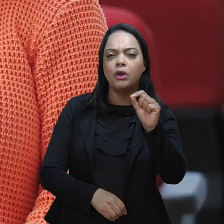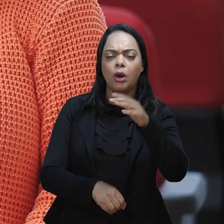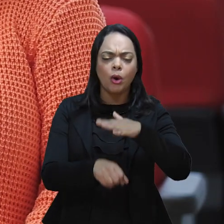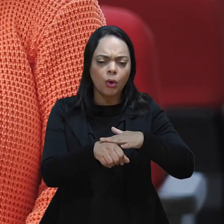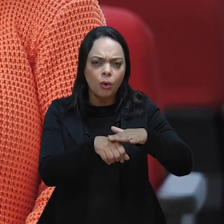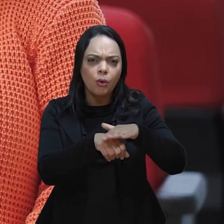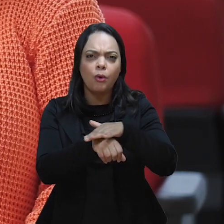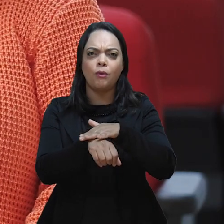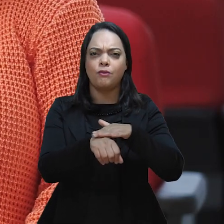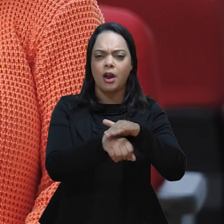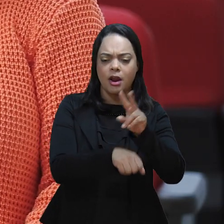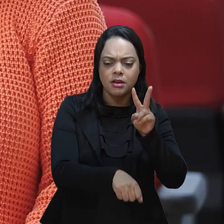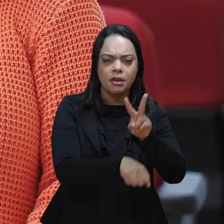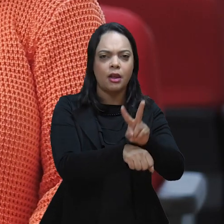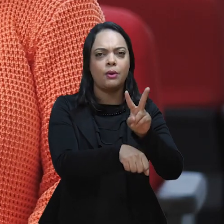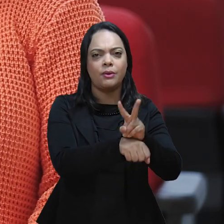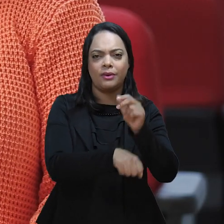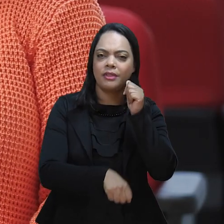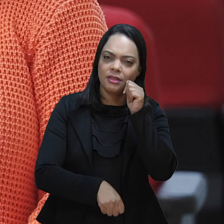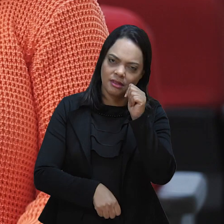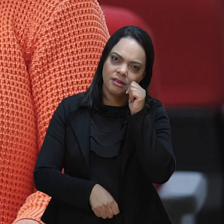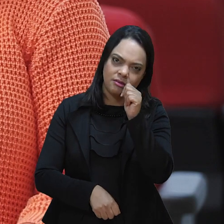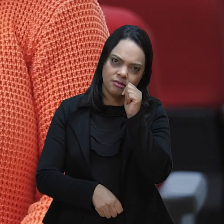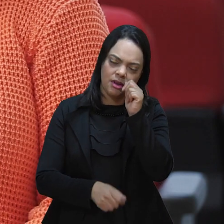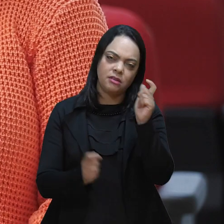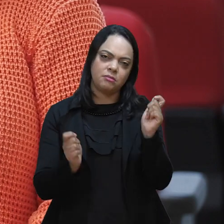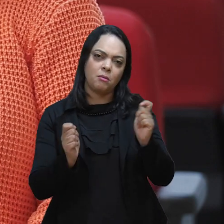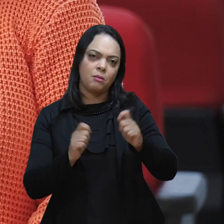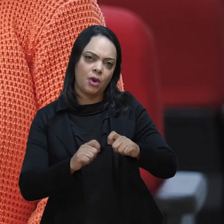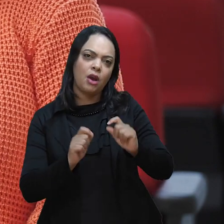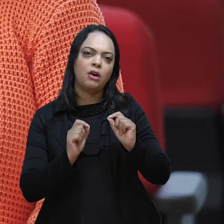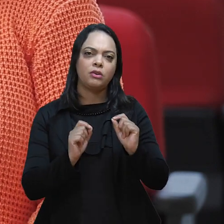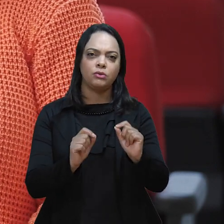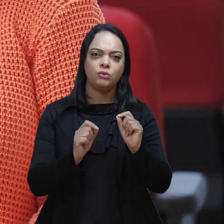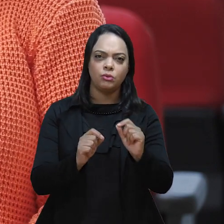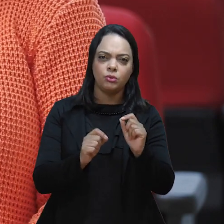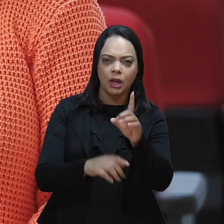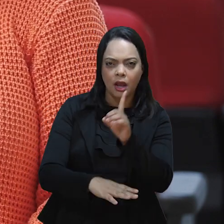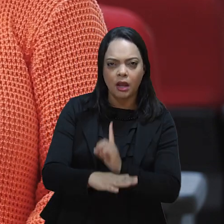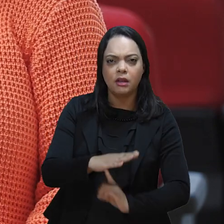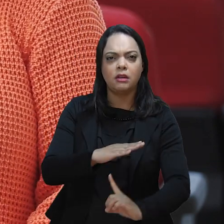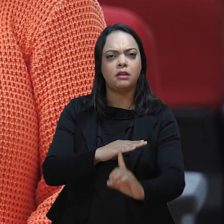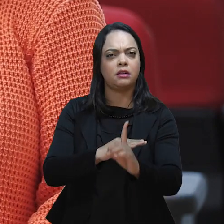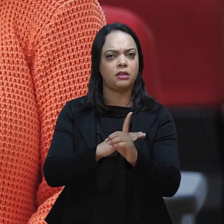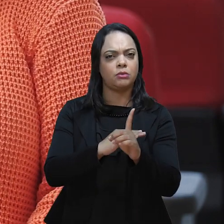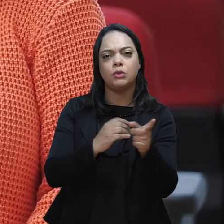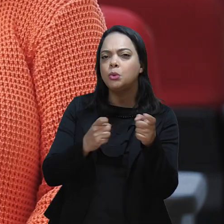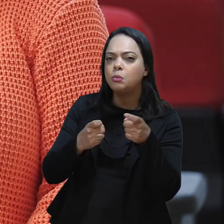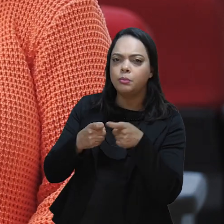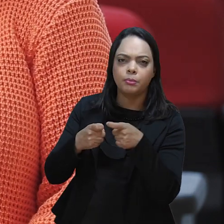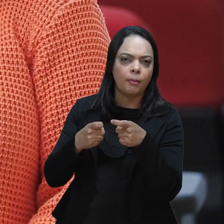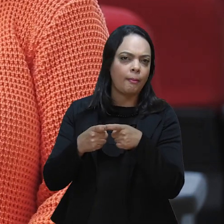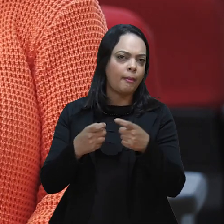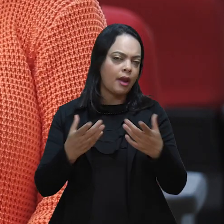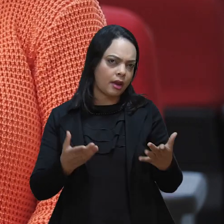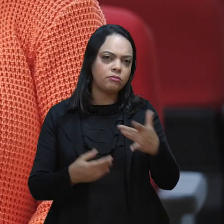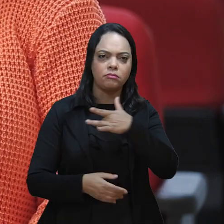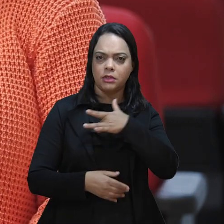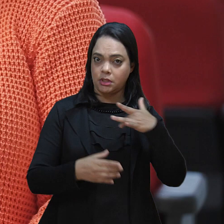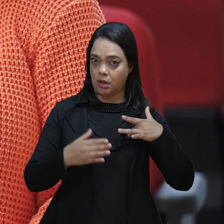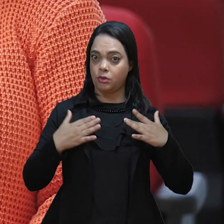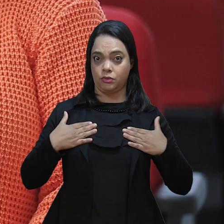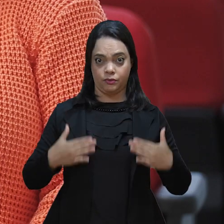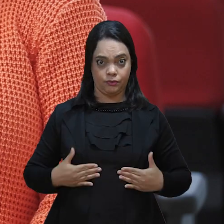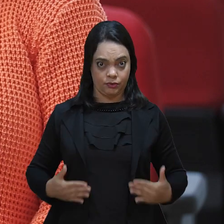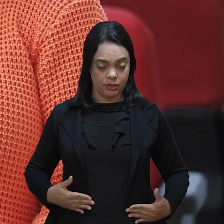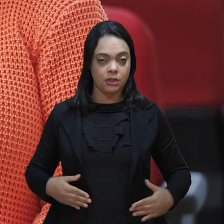e o cuidado dessas mulheres, podendo tanto oferecer o atendimento médico, né, para a saúde física,